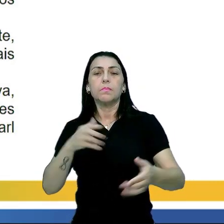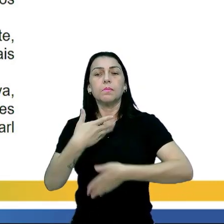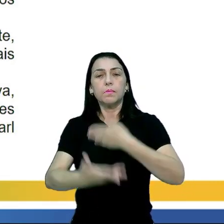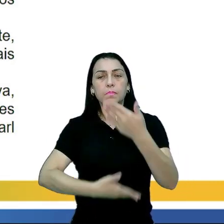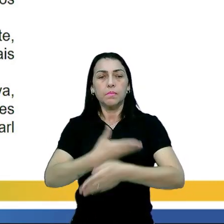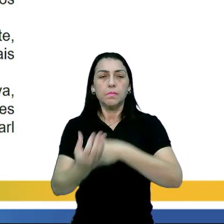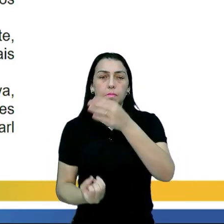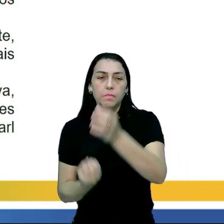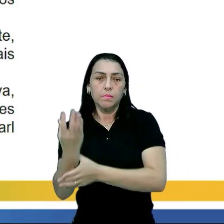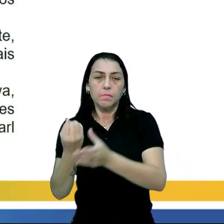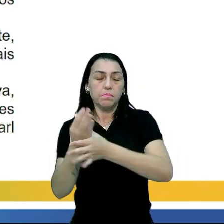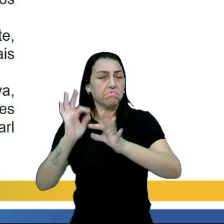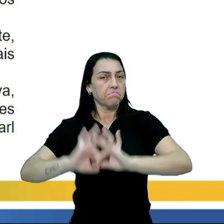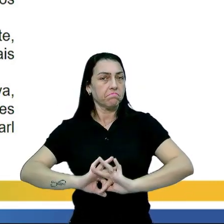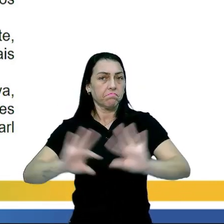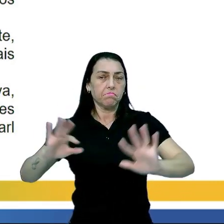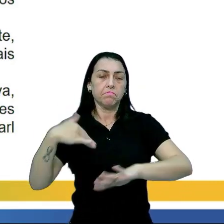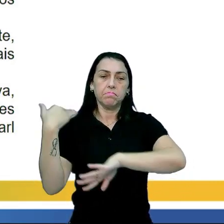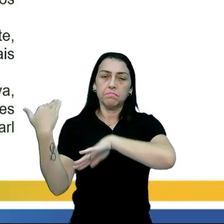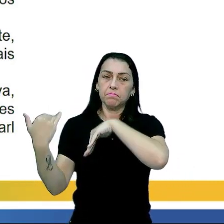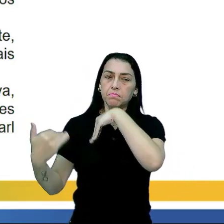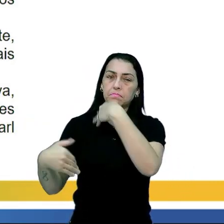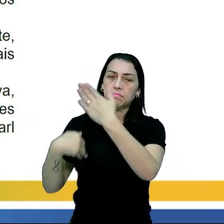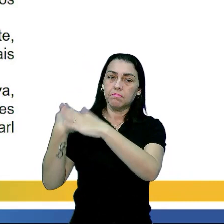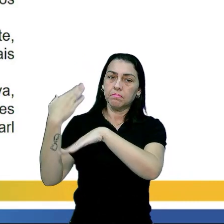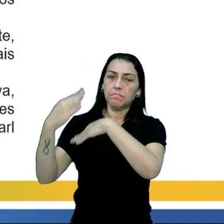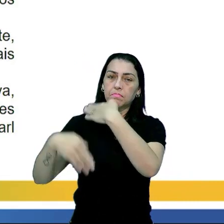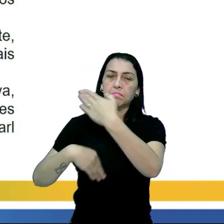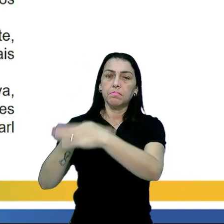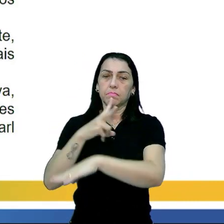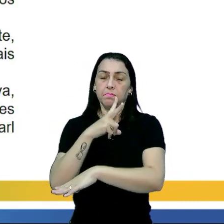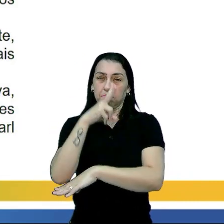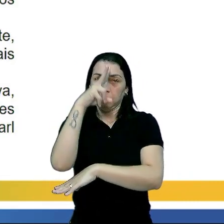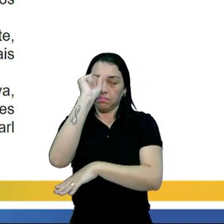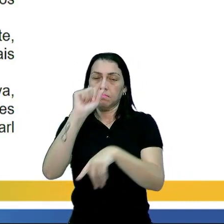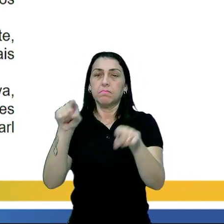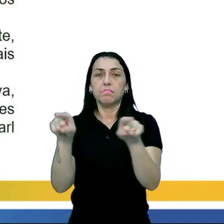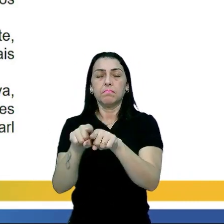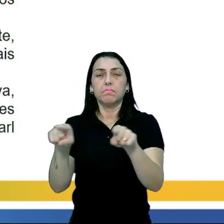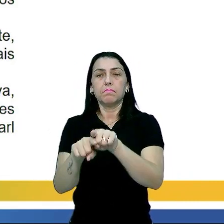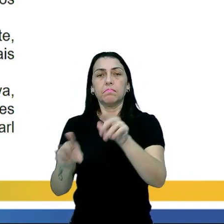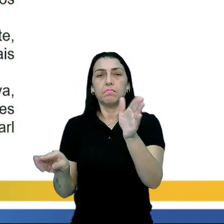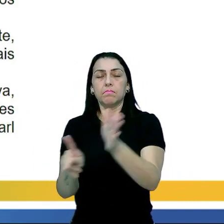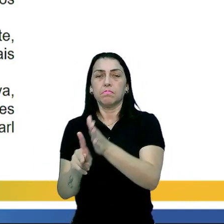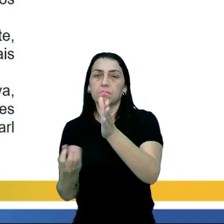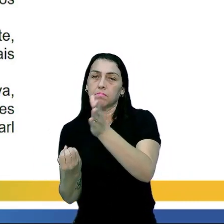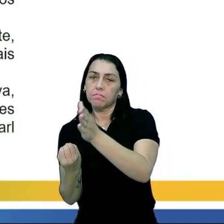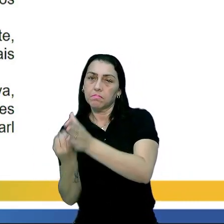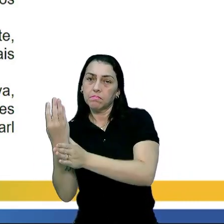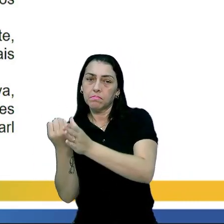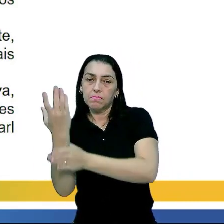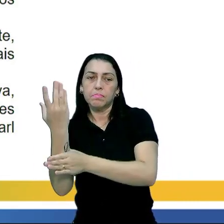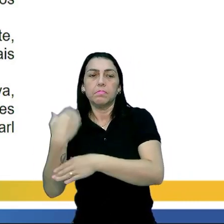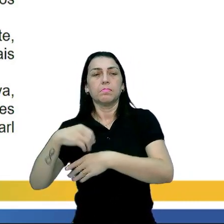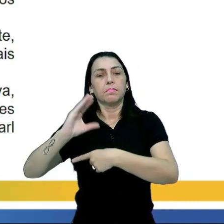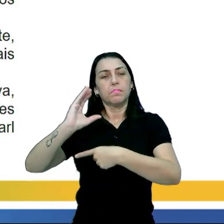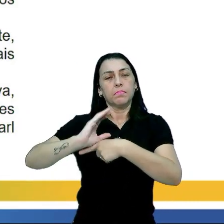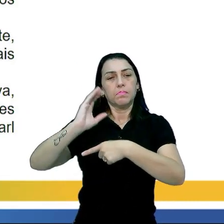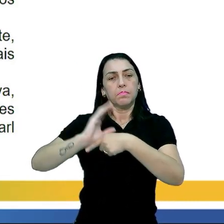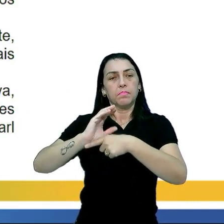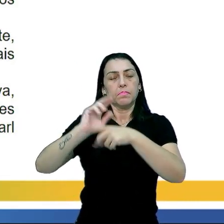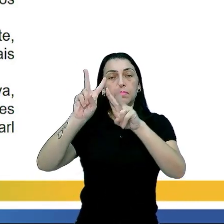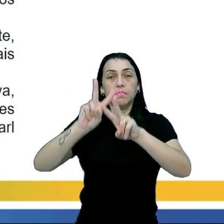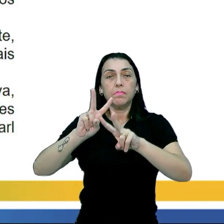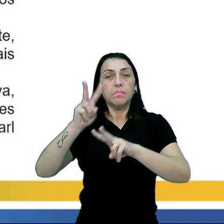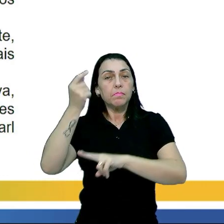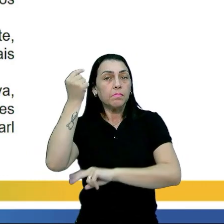desvinculada das relações de produção e independe do desenvolvimento das forças produtivas. Letra